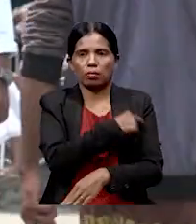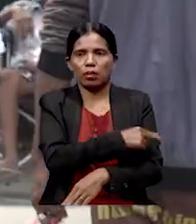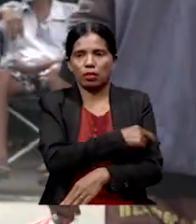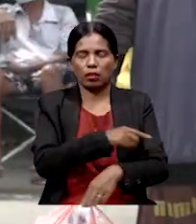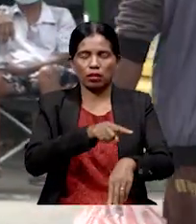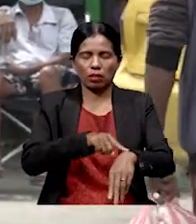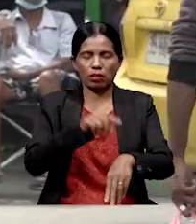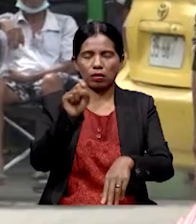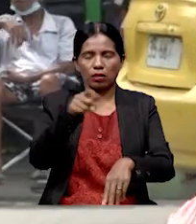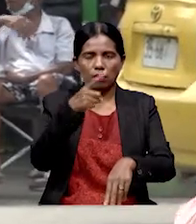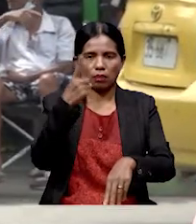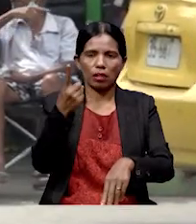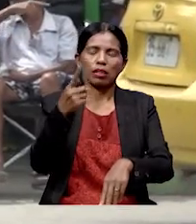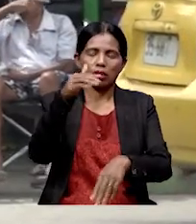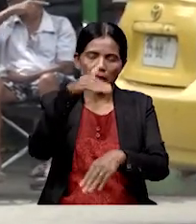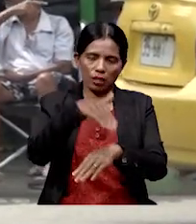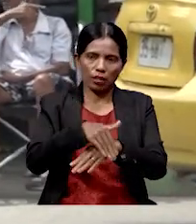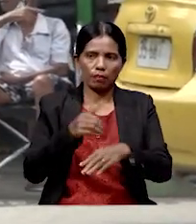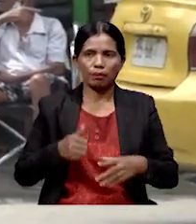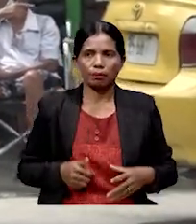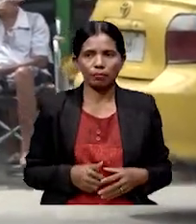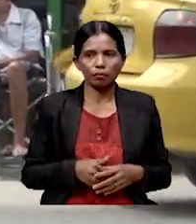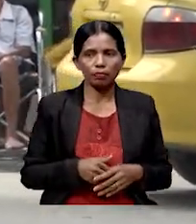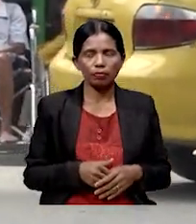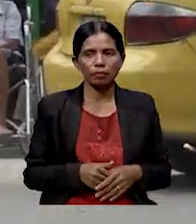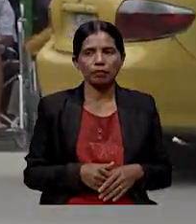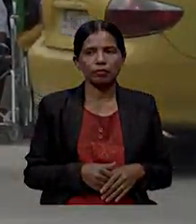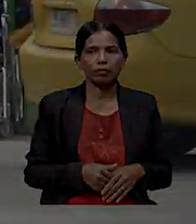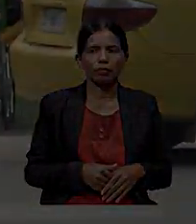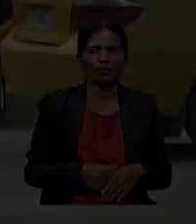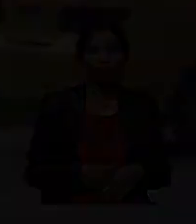sanulu resing ida kalang. Efigenia Babu, Clementino Maia, GMN.